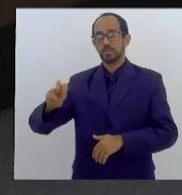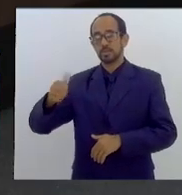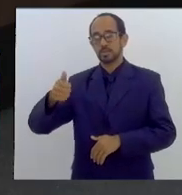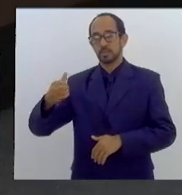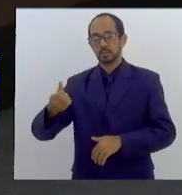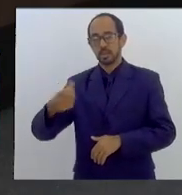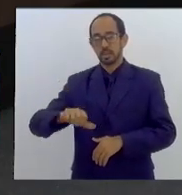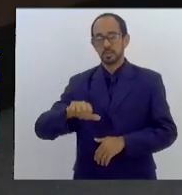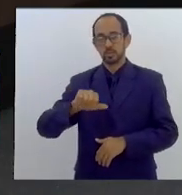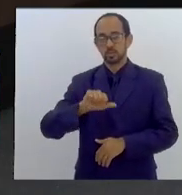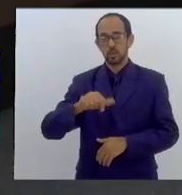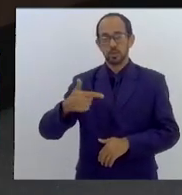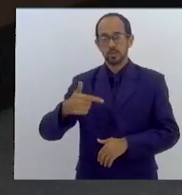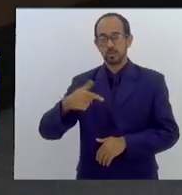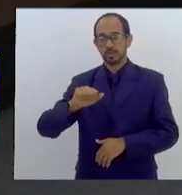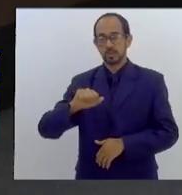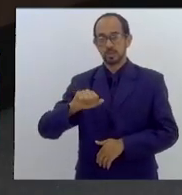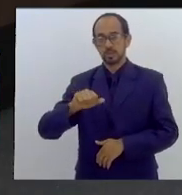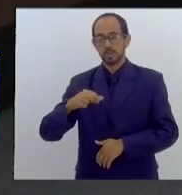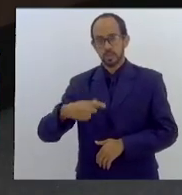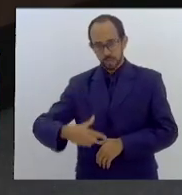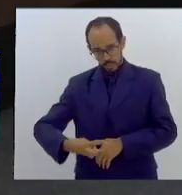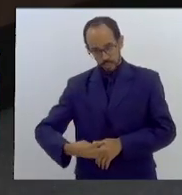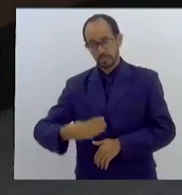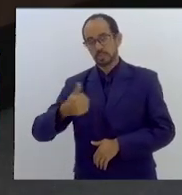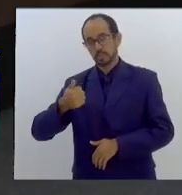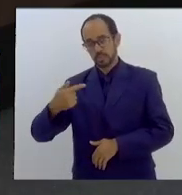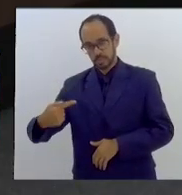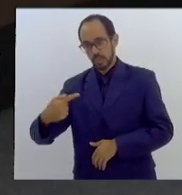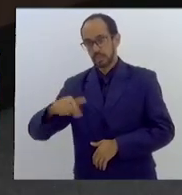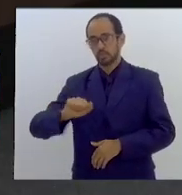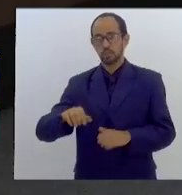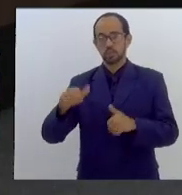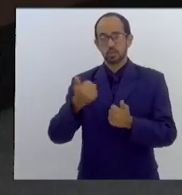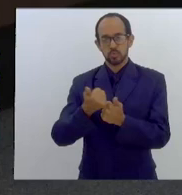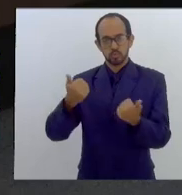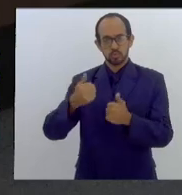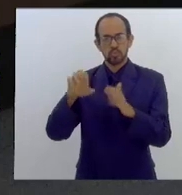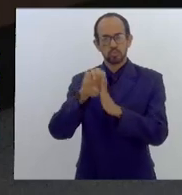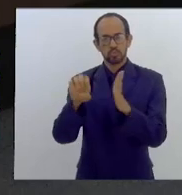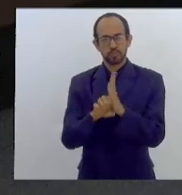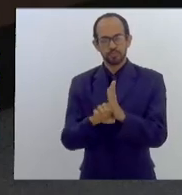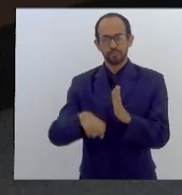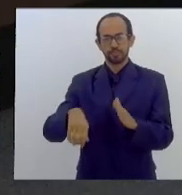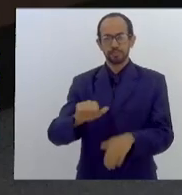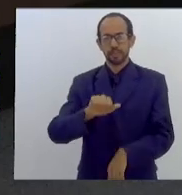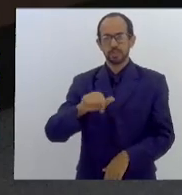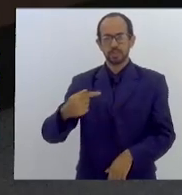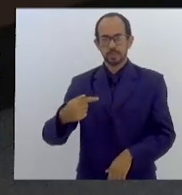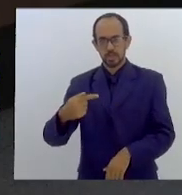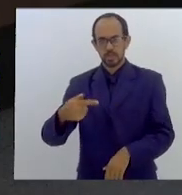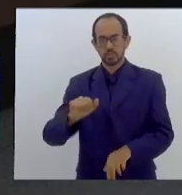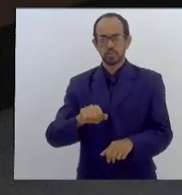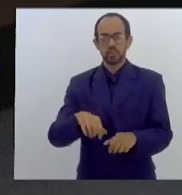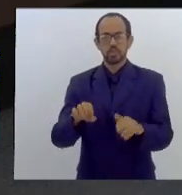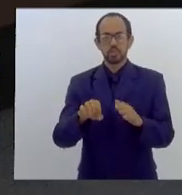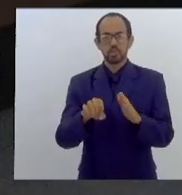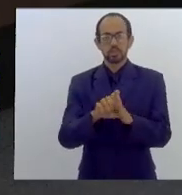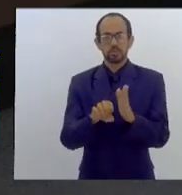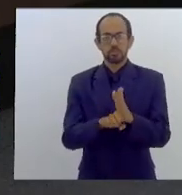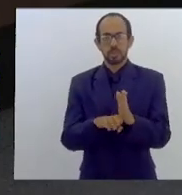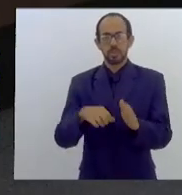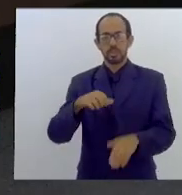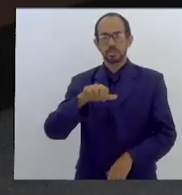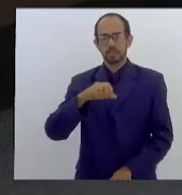11, 12, 13 e 17, favorável com subemenda aglutinativa às emendas 1 e 7, favorável com subemenda aglutinativa às emendas 3 e